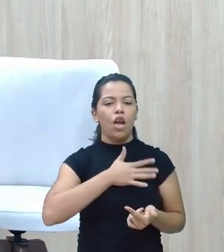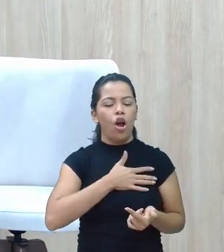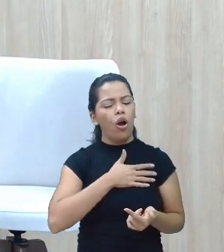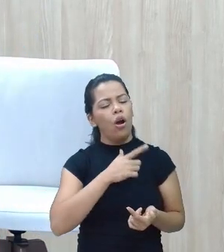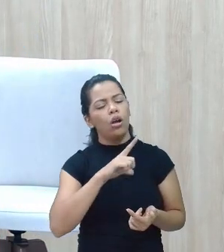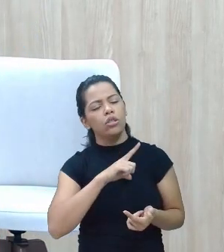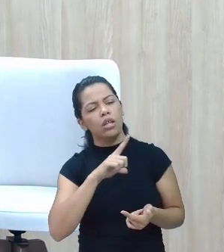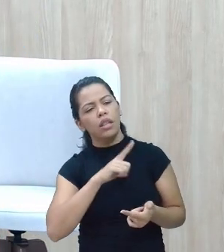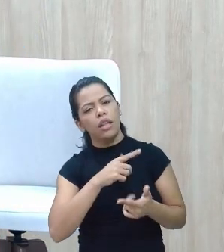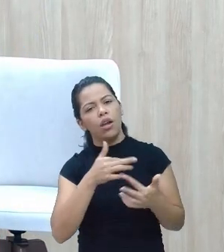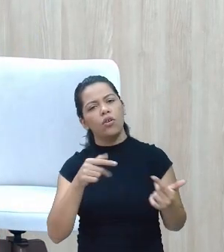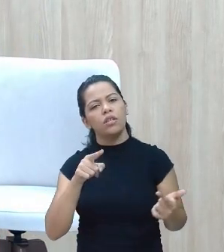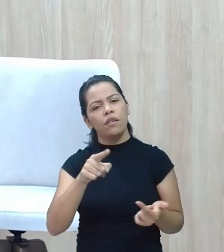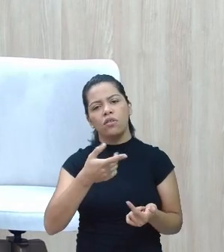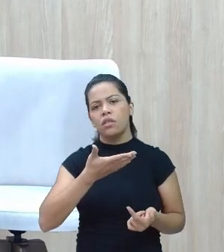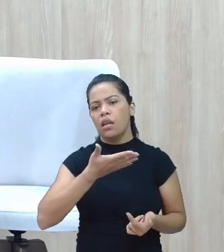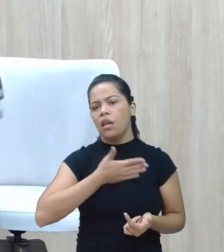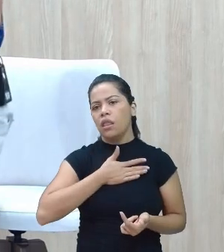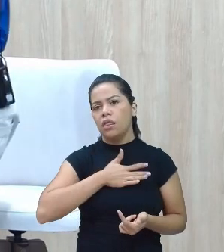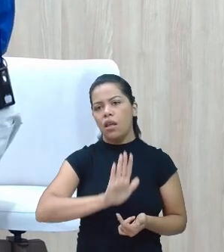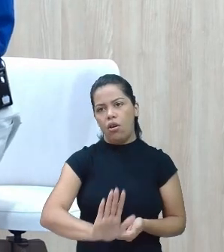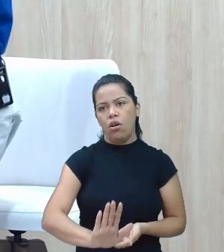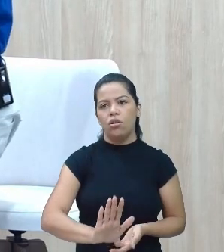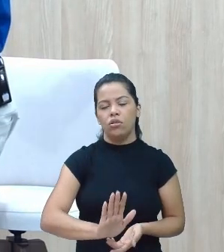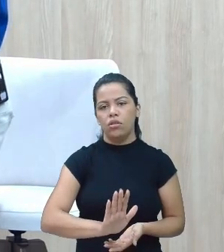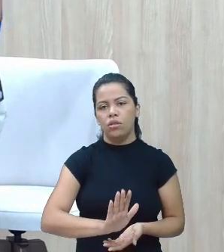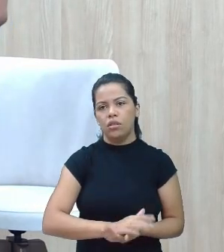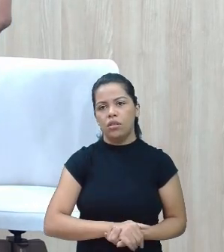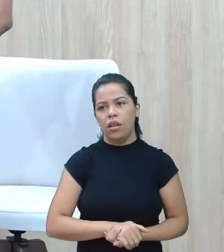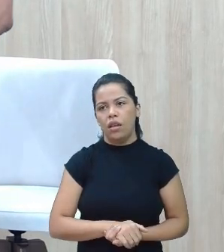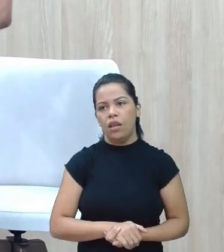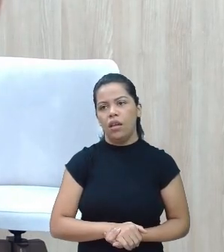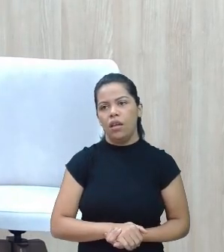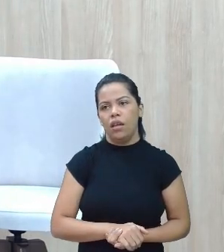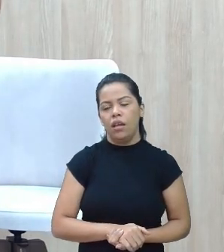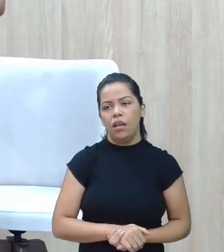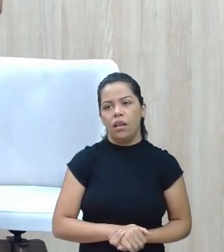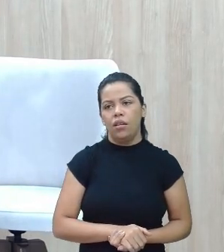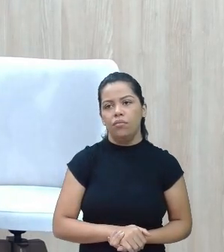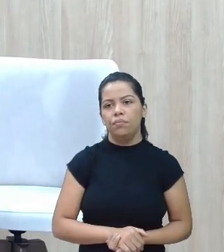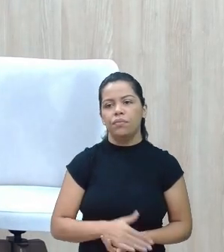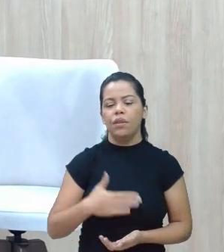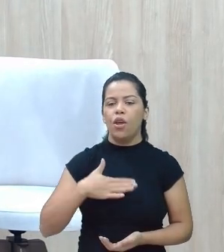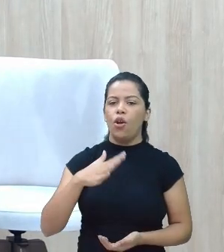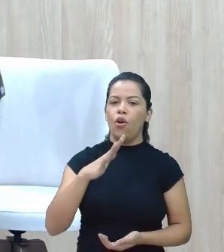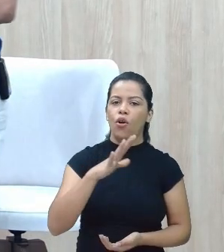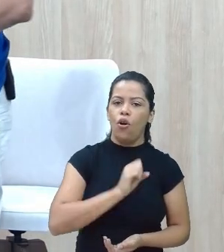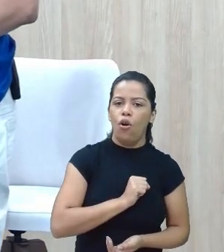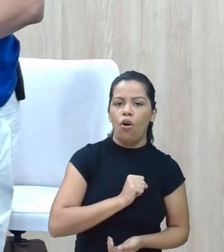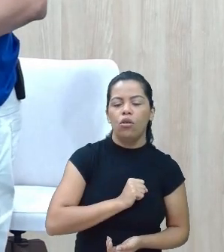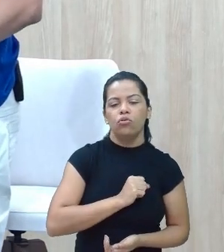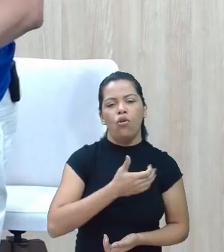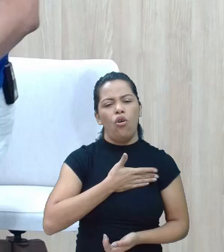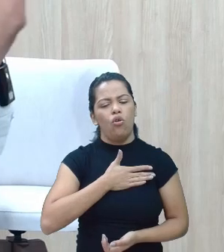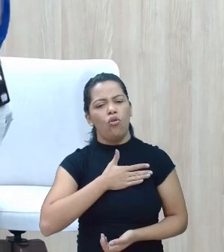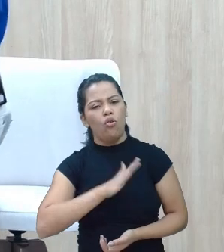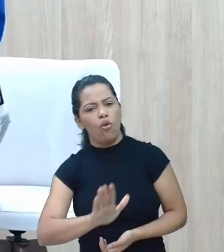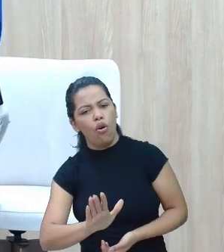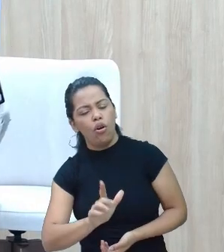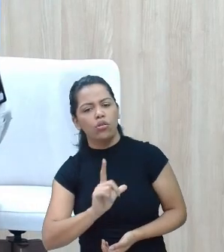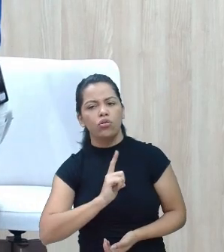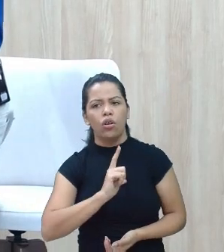coisa que I like it, ou seja, que eu gosto, e I dislike it, ou seja, eu não gosto, né? I don't like ou I